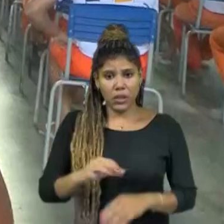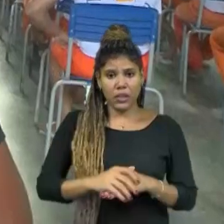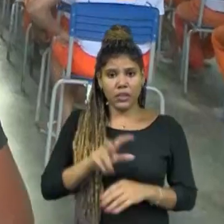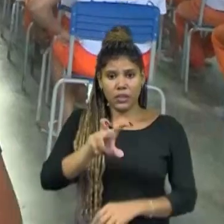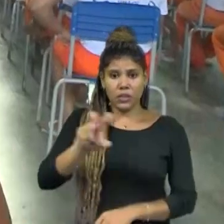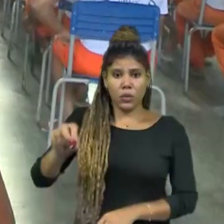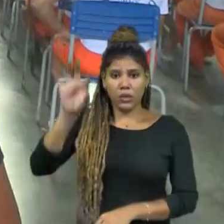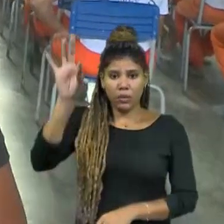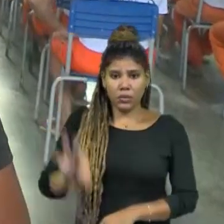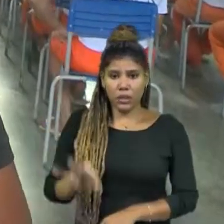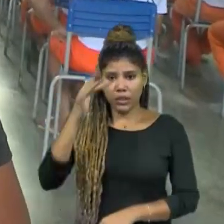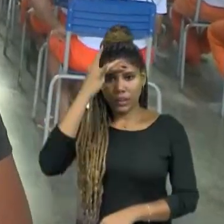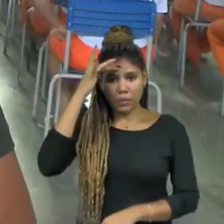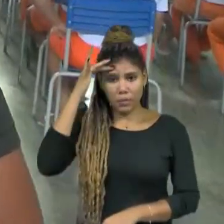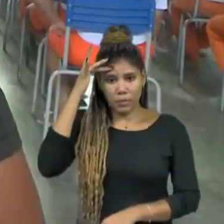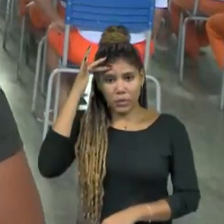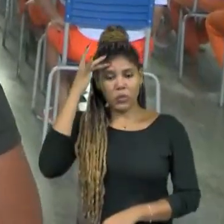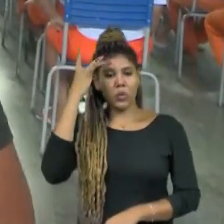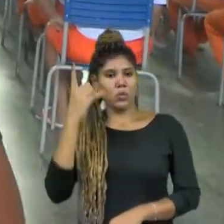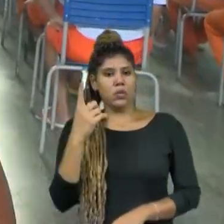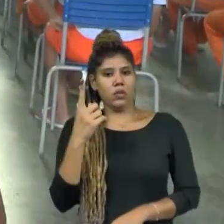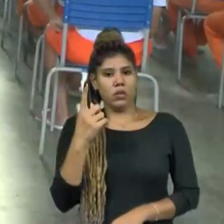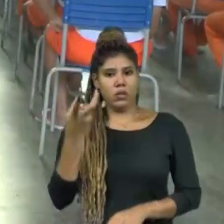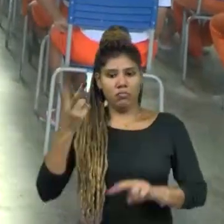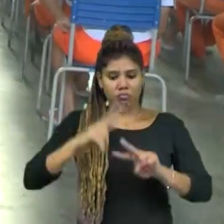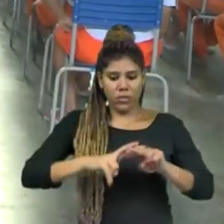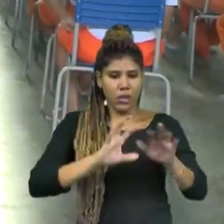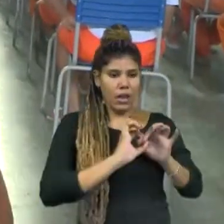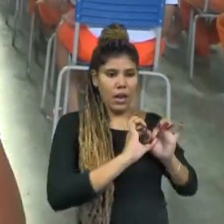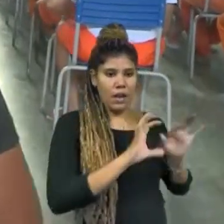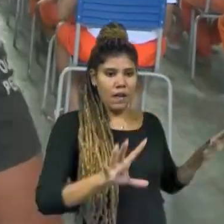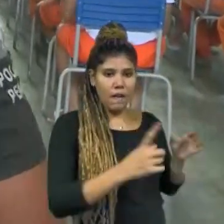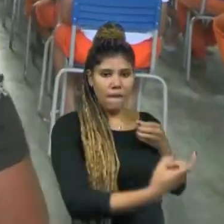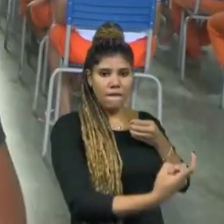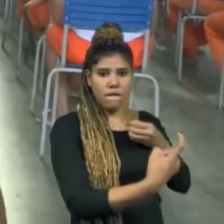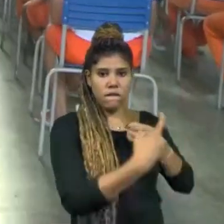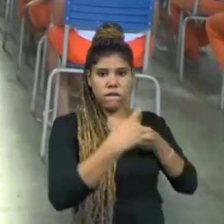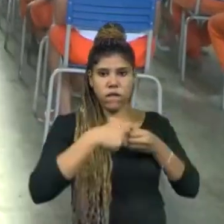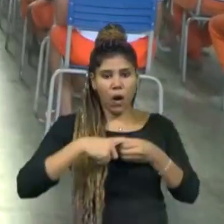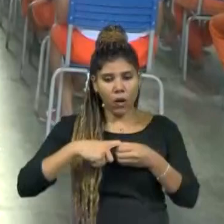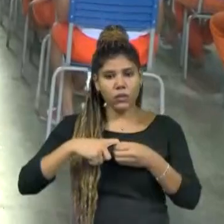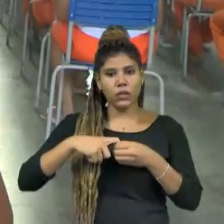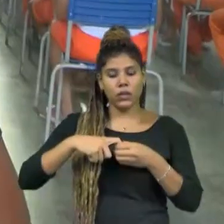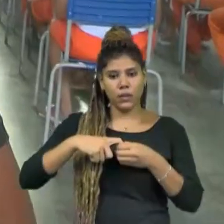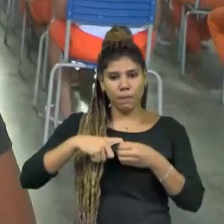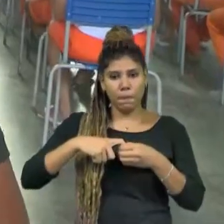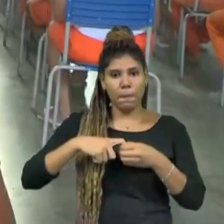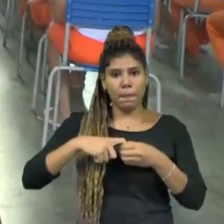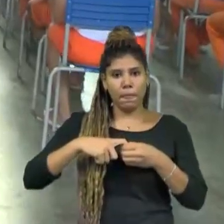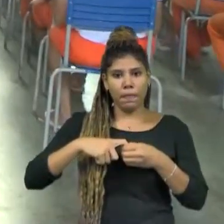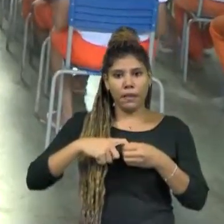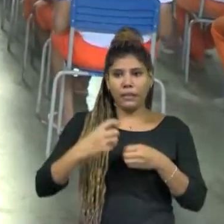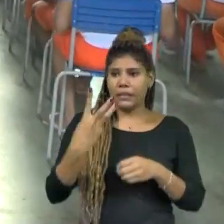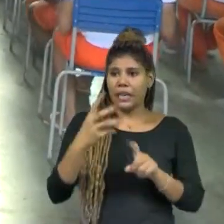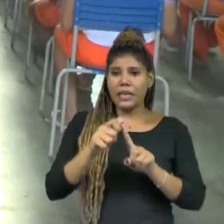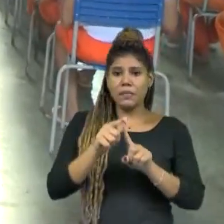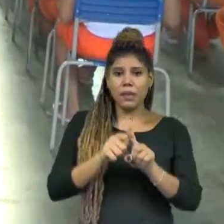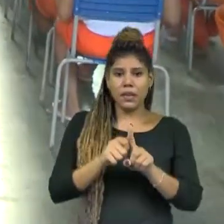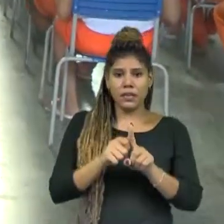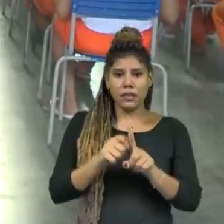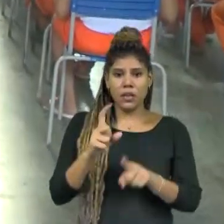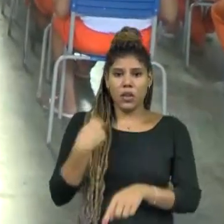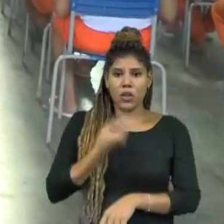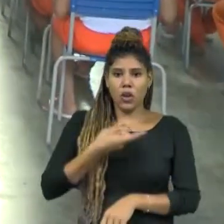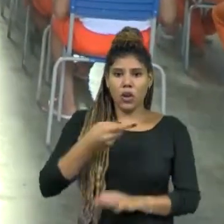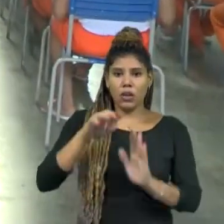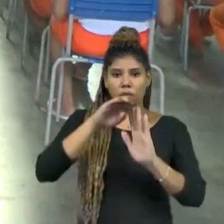50% das pessoas que saem do sistema prisional egresso volta a reincidir nos 3 primeiros meses. O nosso está caindo 1%. Por quê? Porque